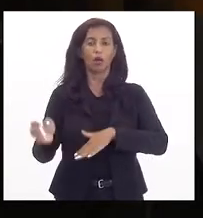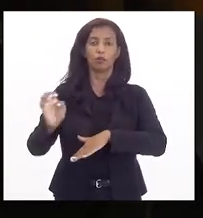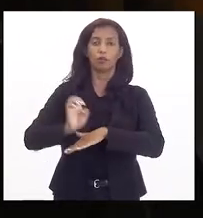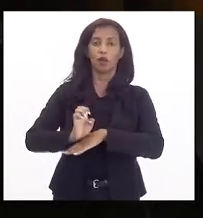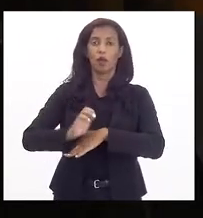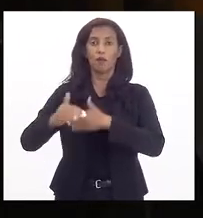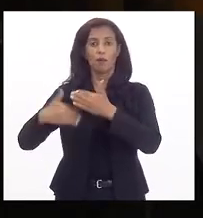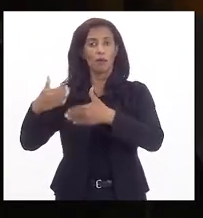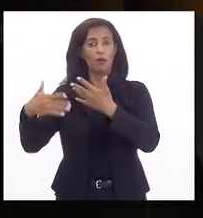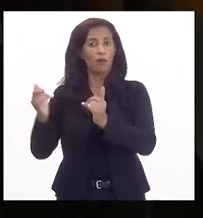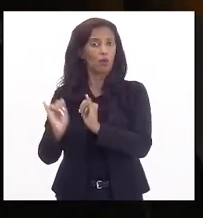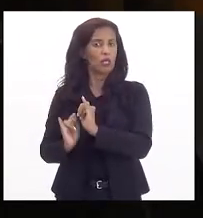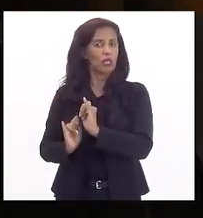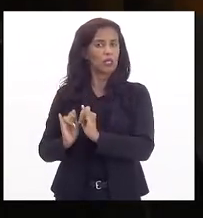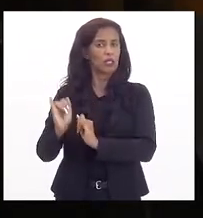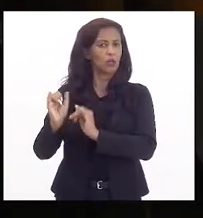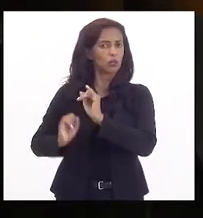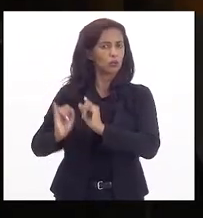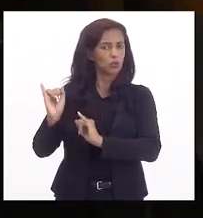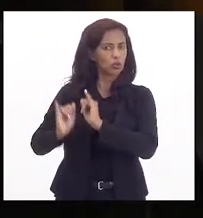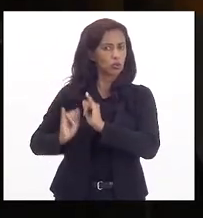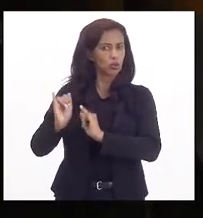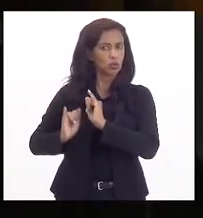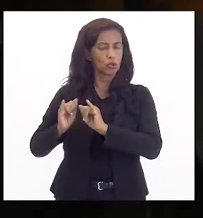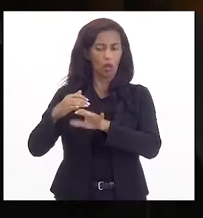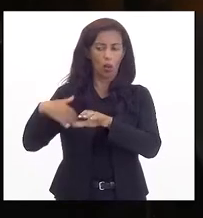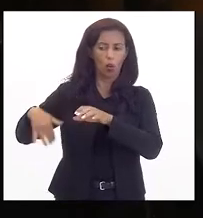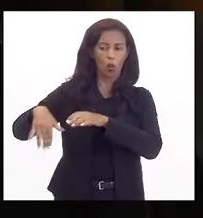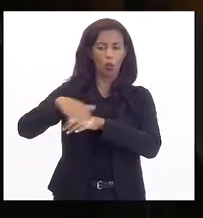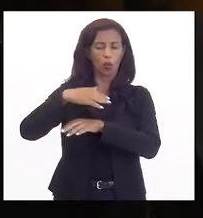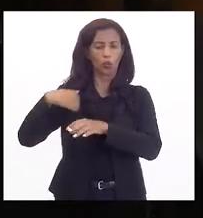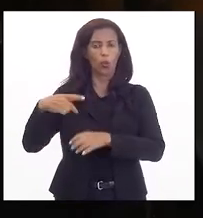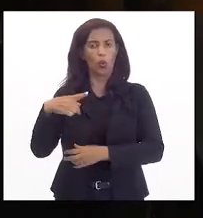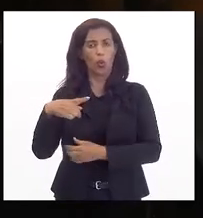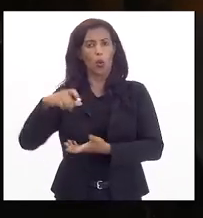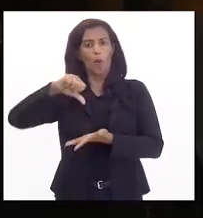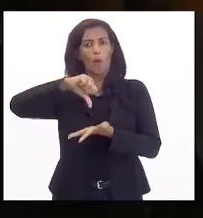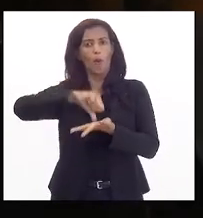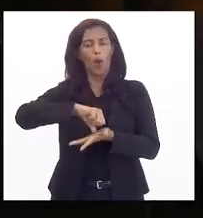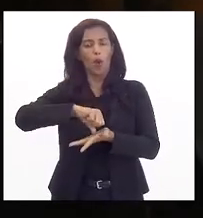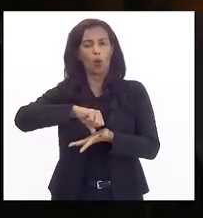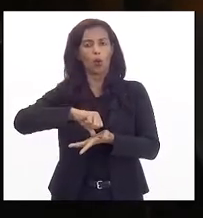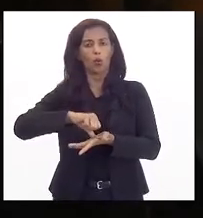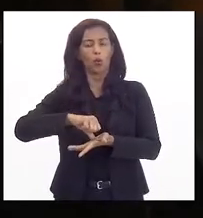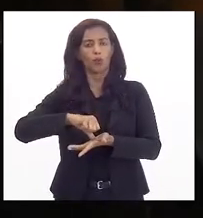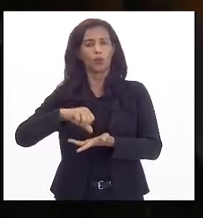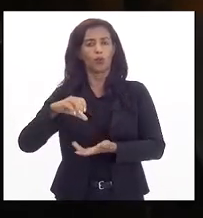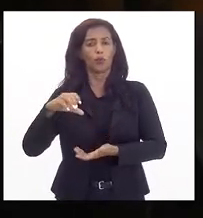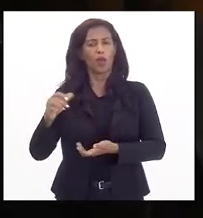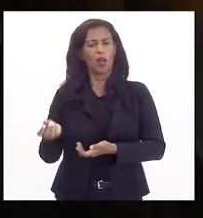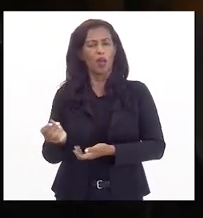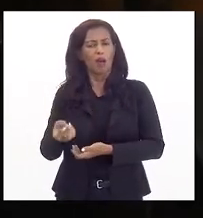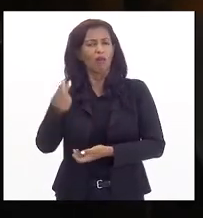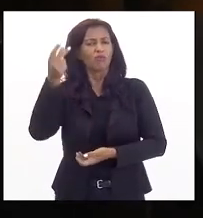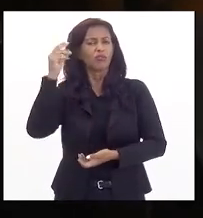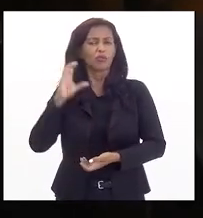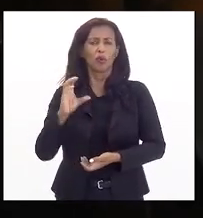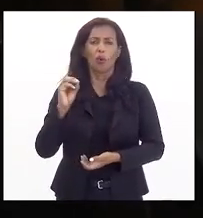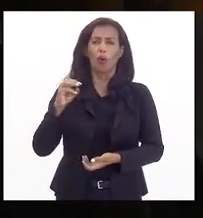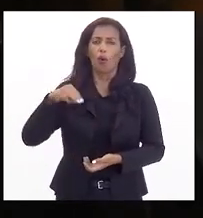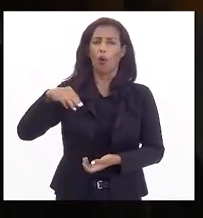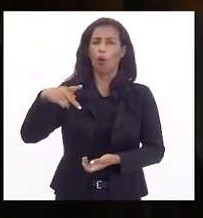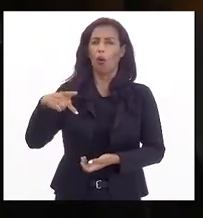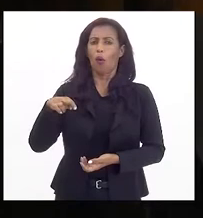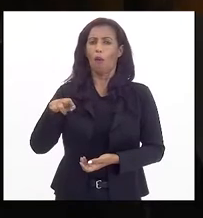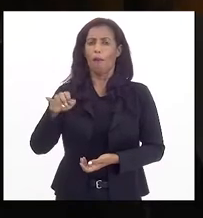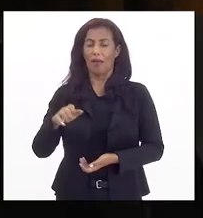desenvolvimento industrial do entorno do polo Gaslube, antigo Comperge. Queria assinalar que